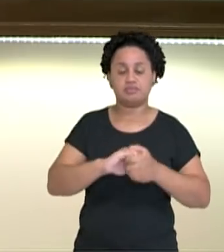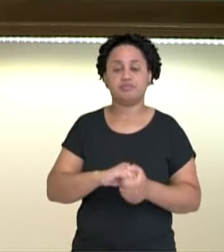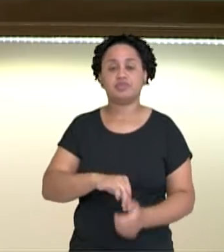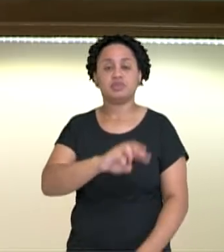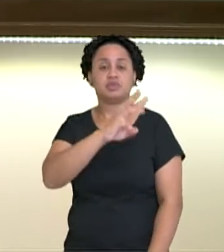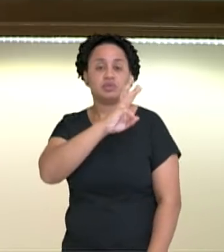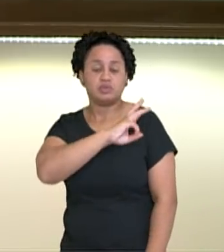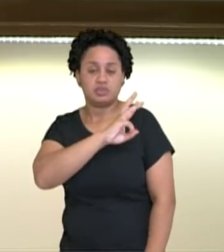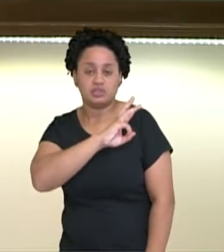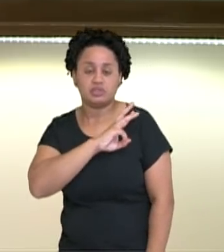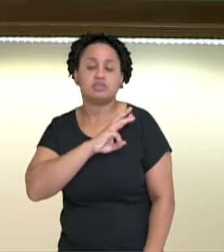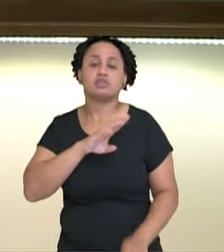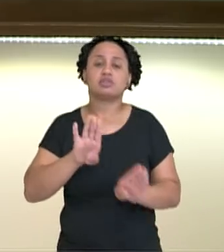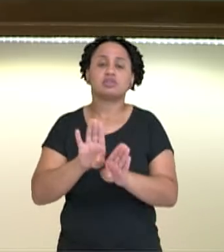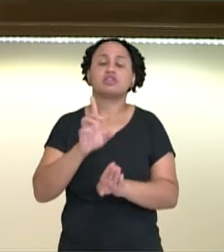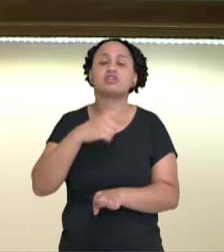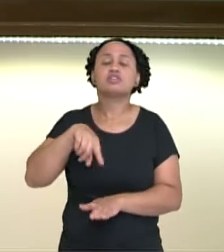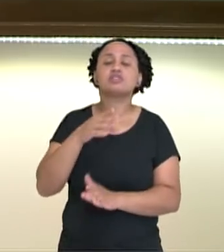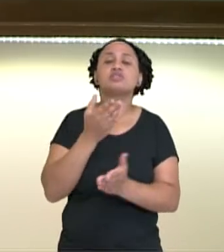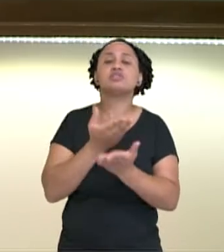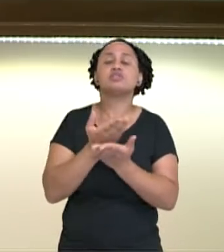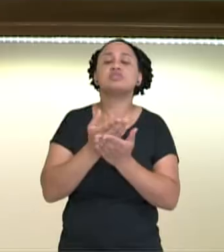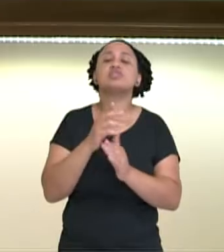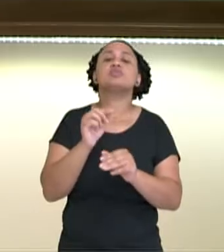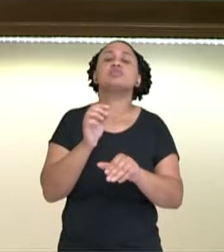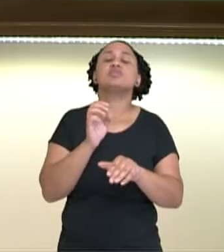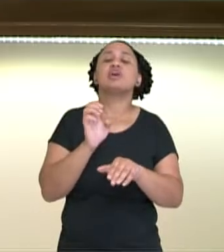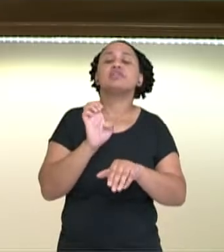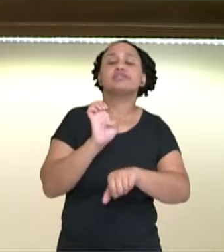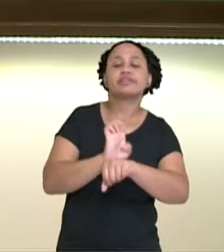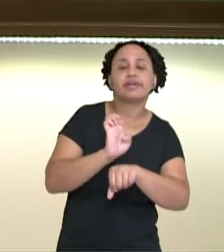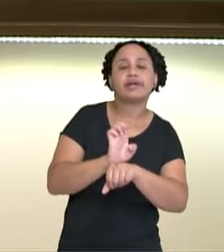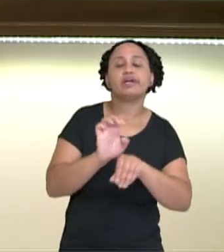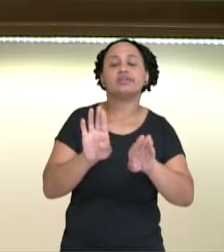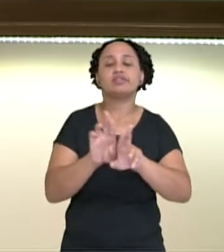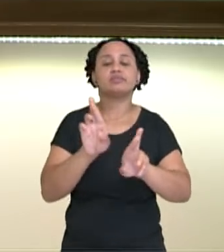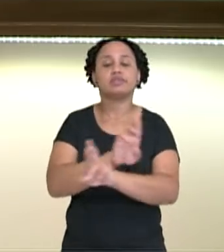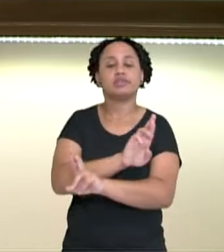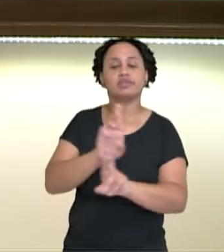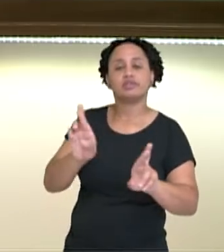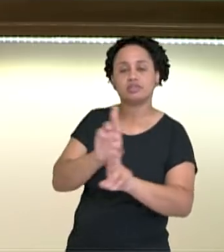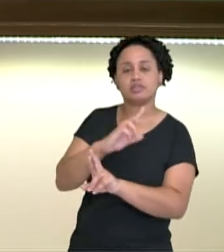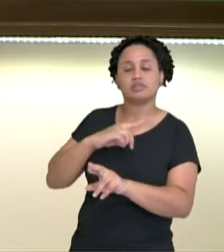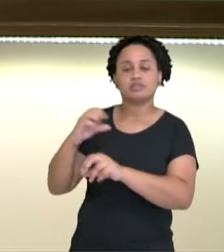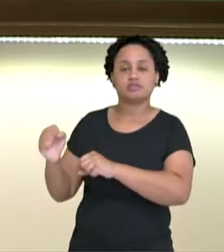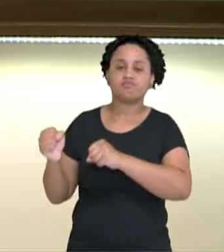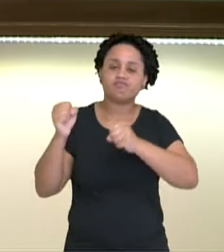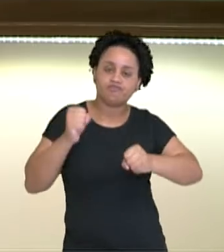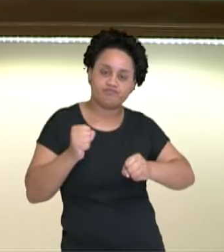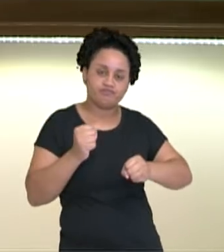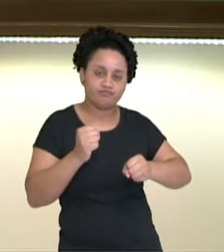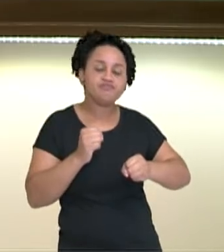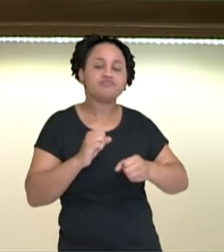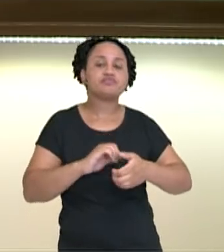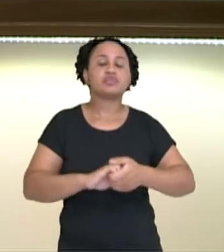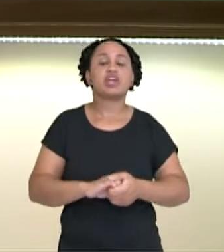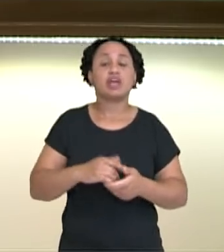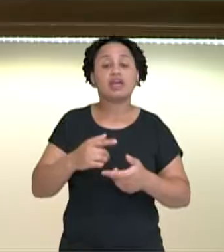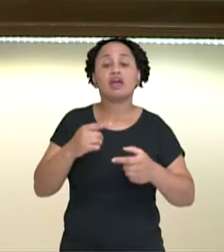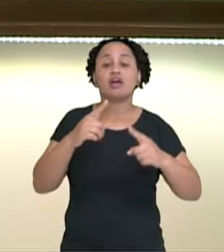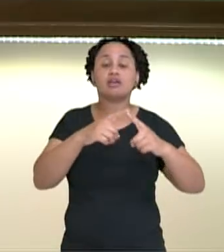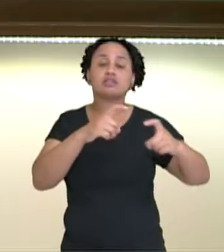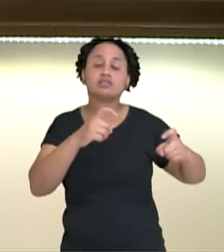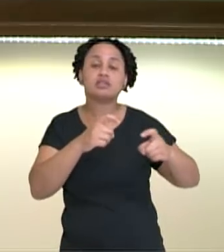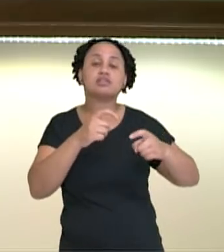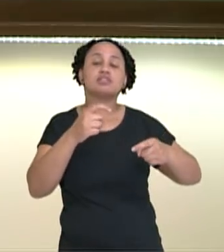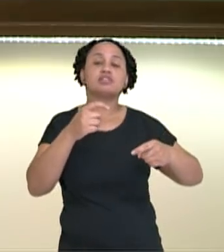parte dele ao estudo do Estado e das relações de poder, que é visto pela ciência política. Entretanto, a